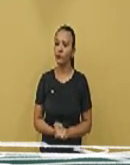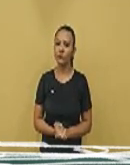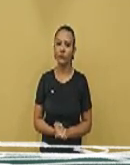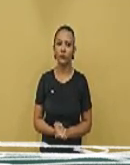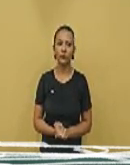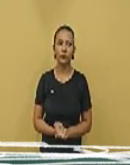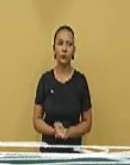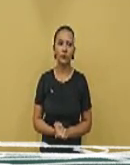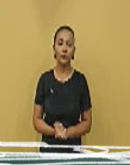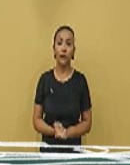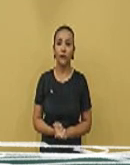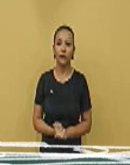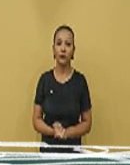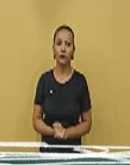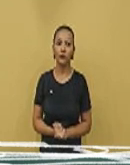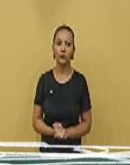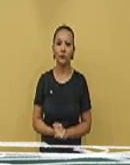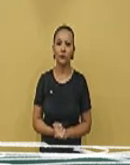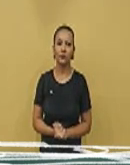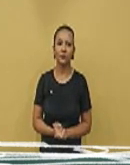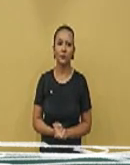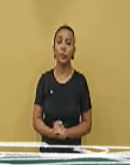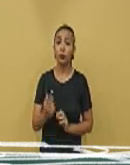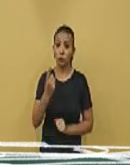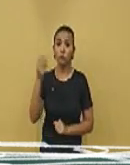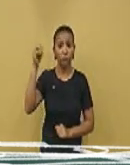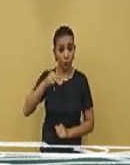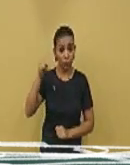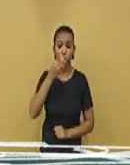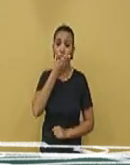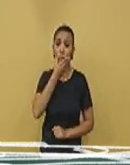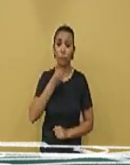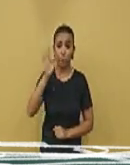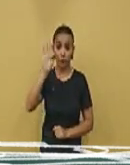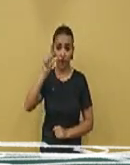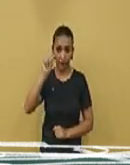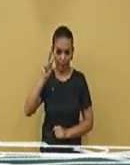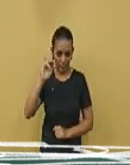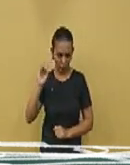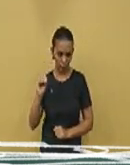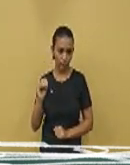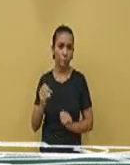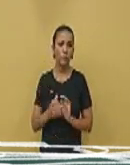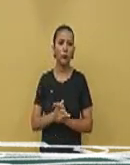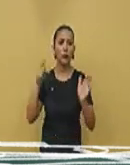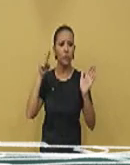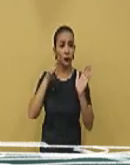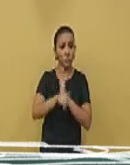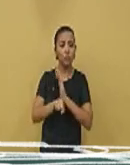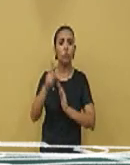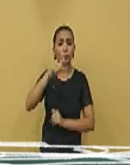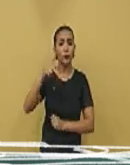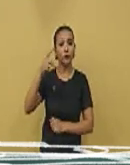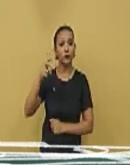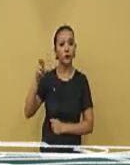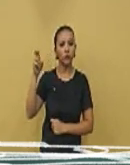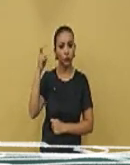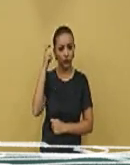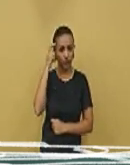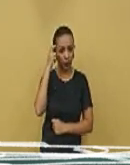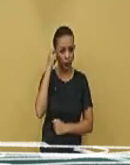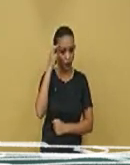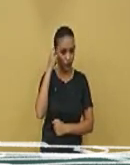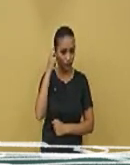Flávio Matsubara faz a sua pergunta em um minuto e diz para quem. Vou perguntar para a professora Tiene. Né?